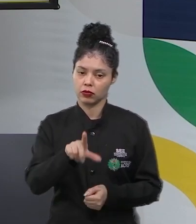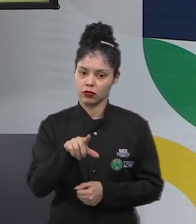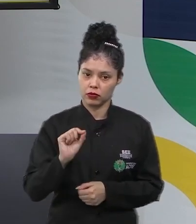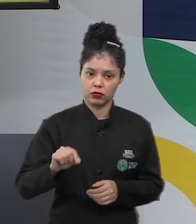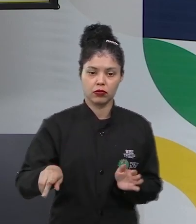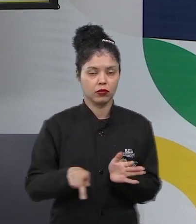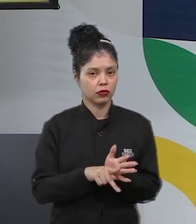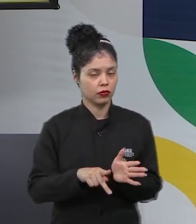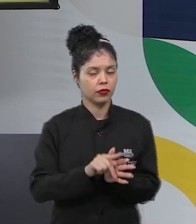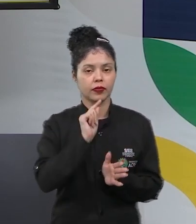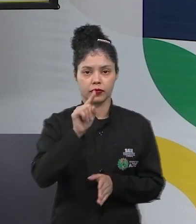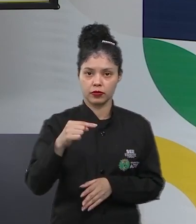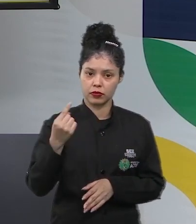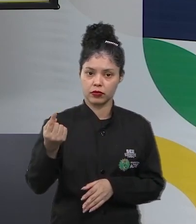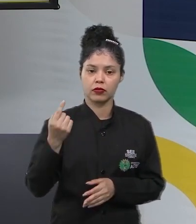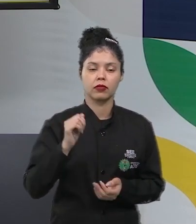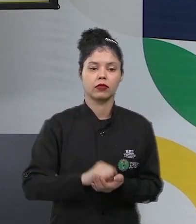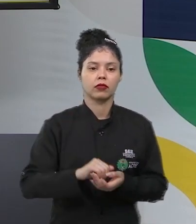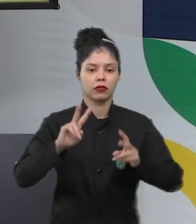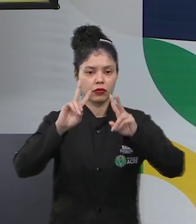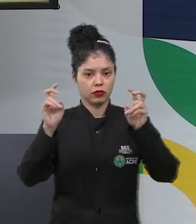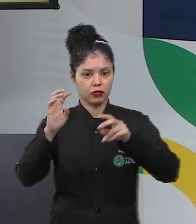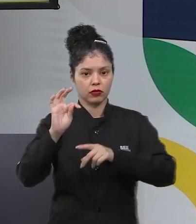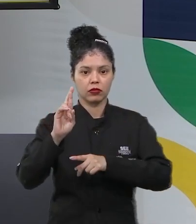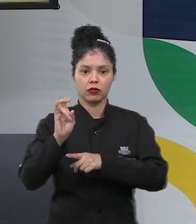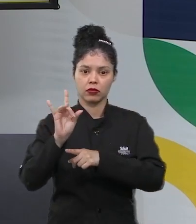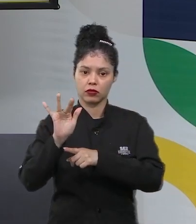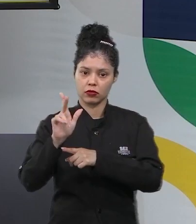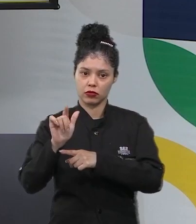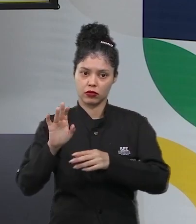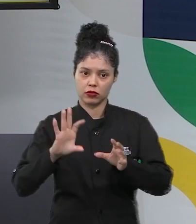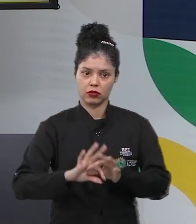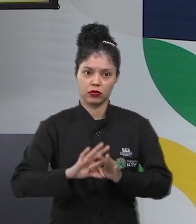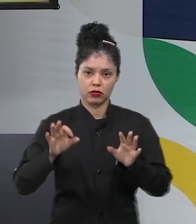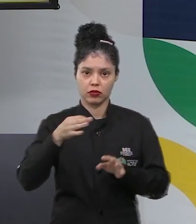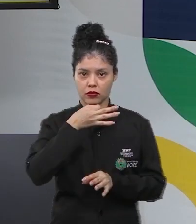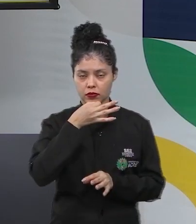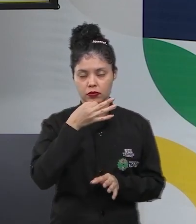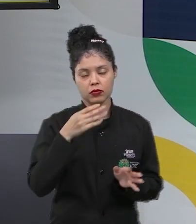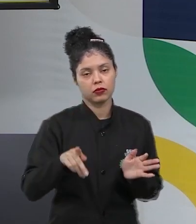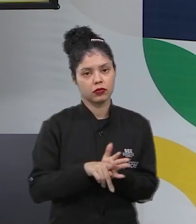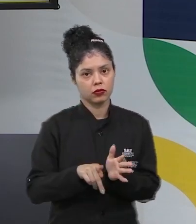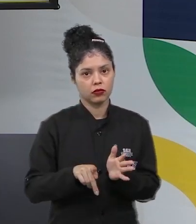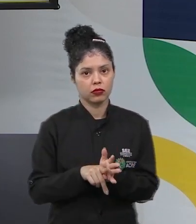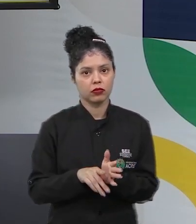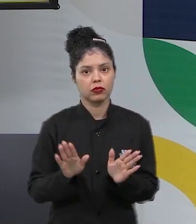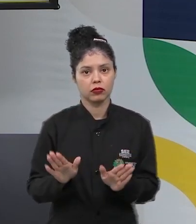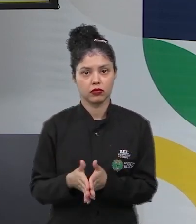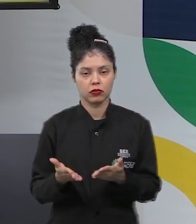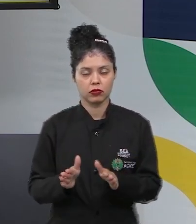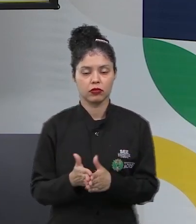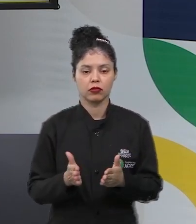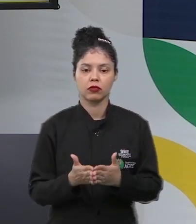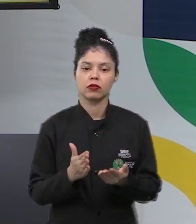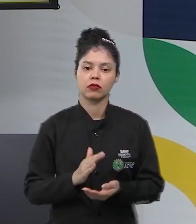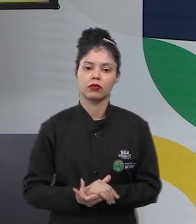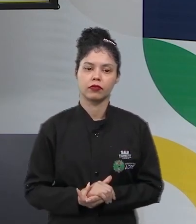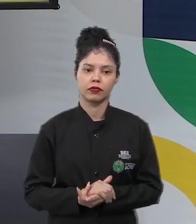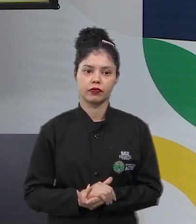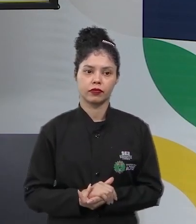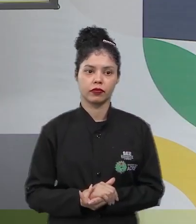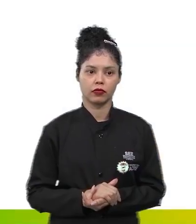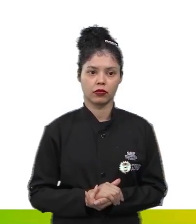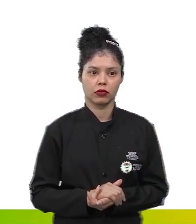priorizaram aquela questão da teologia da libertação, opção preferencial pelos pobres.